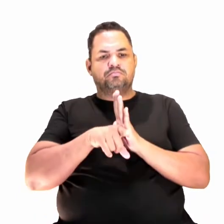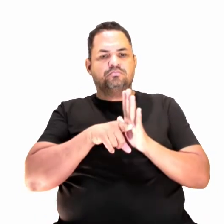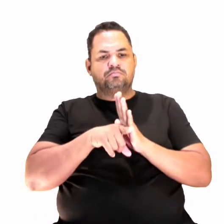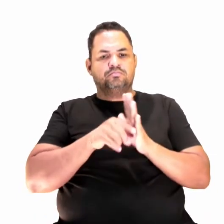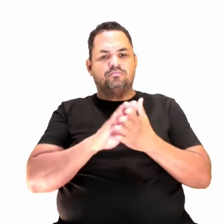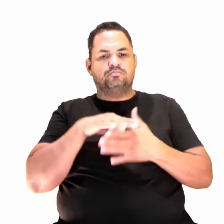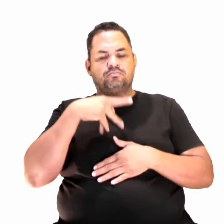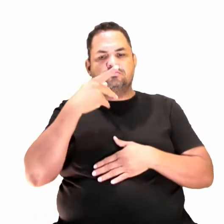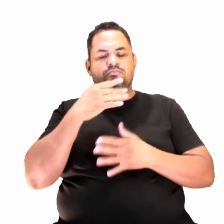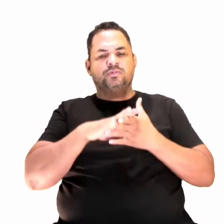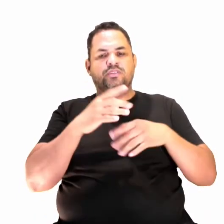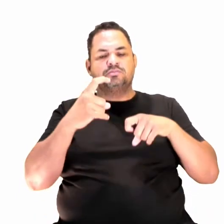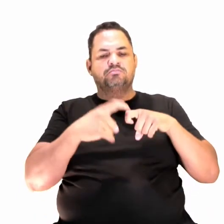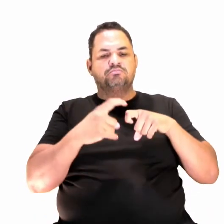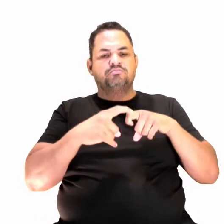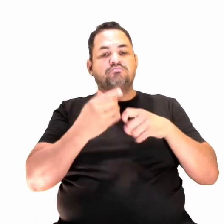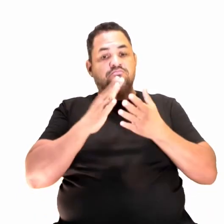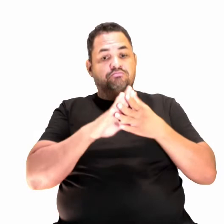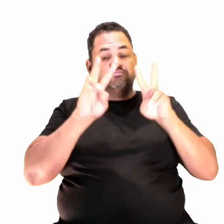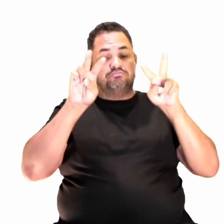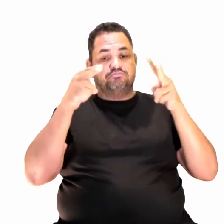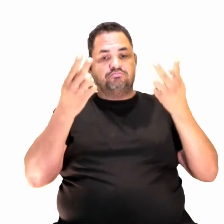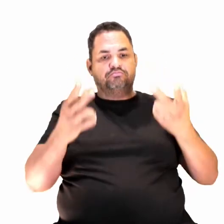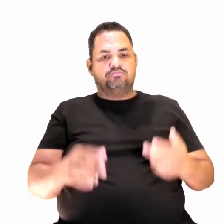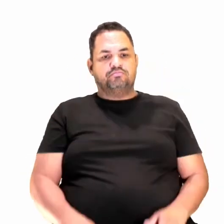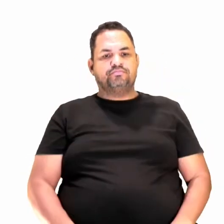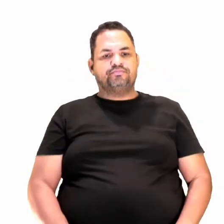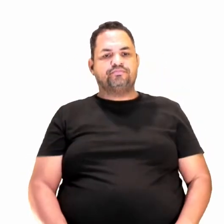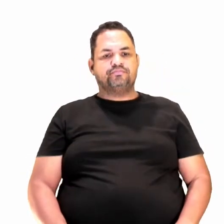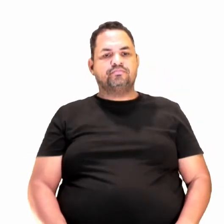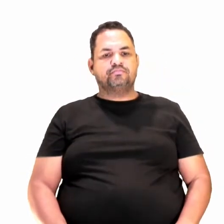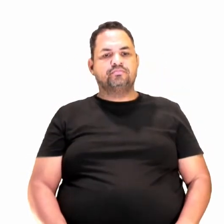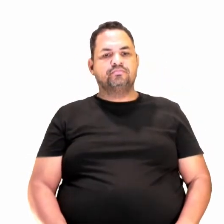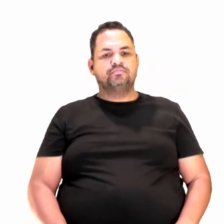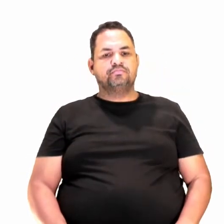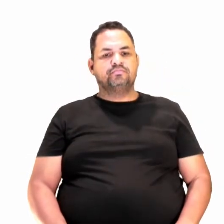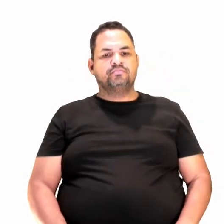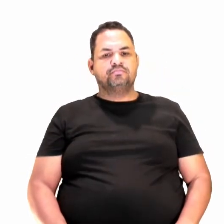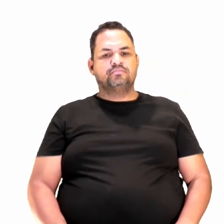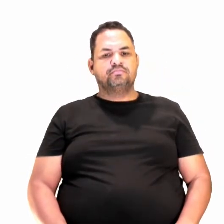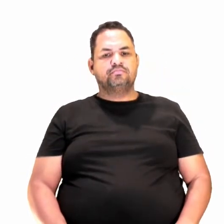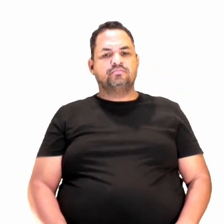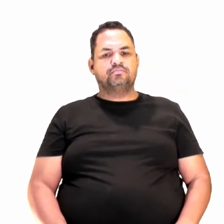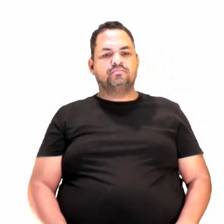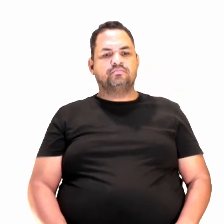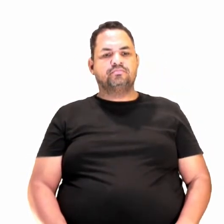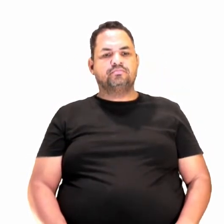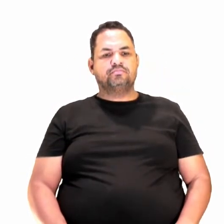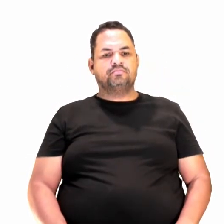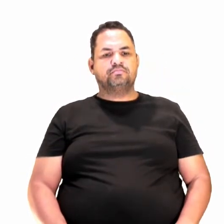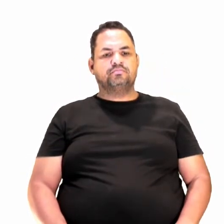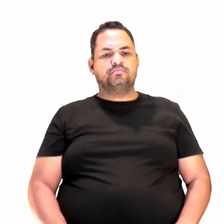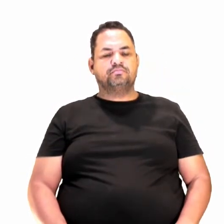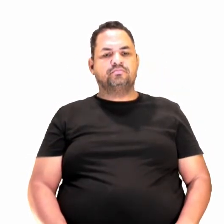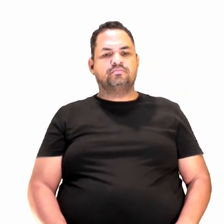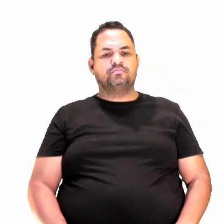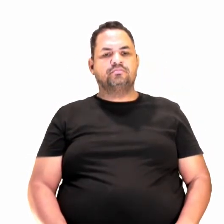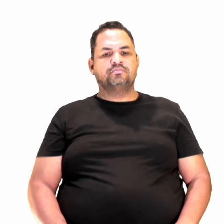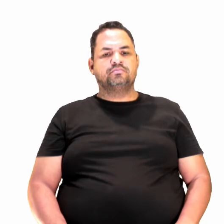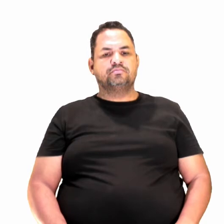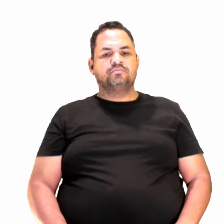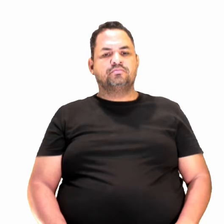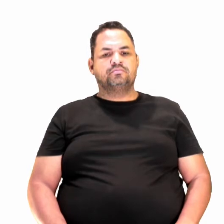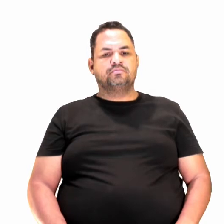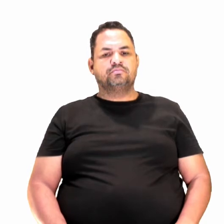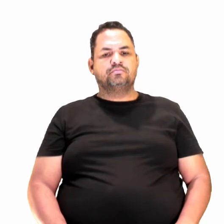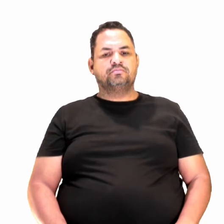pesquisa ou fale com o seu médico sobre isso. You deserve an explanation for the lying at the very